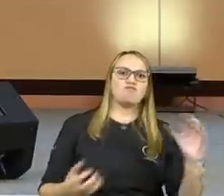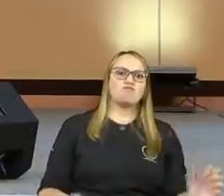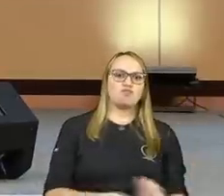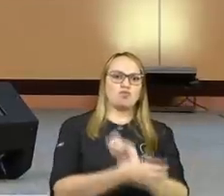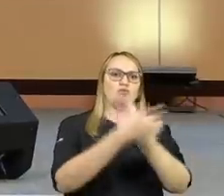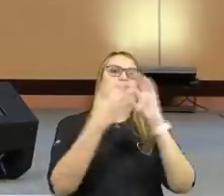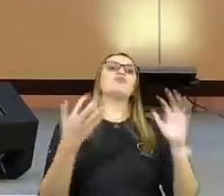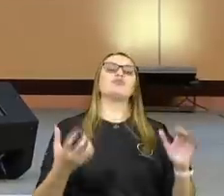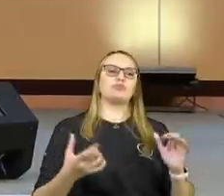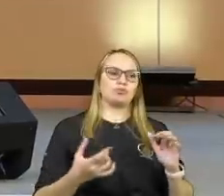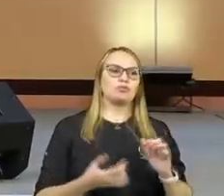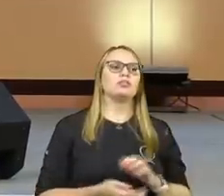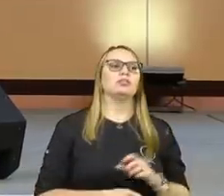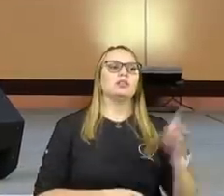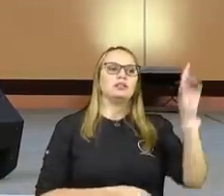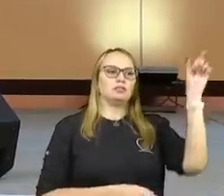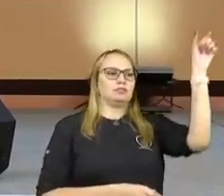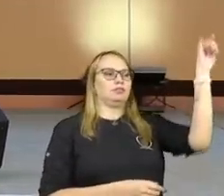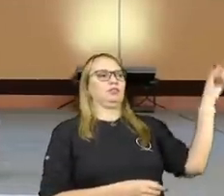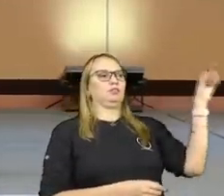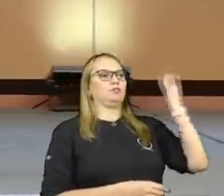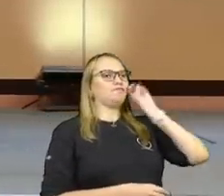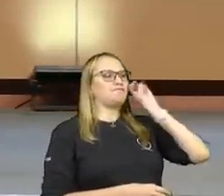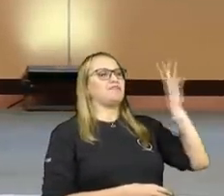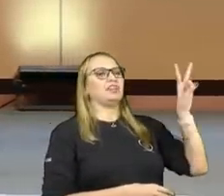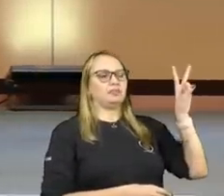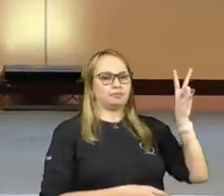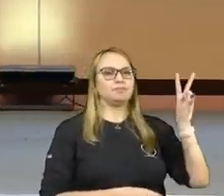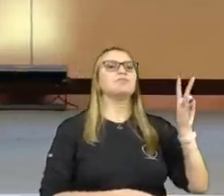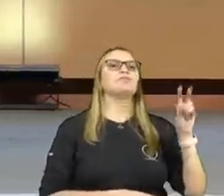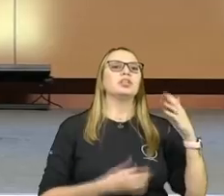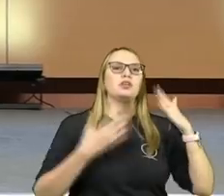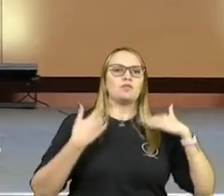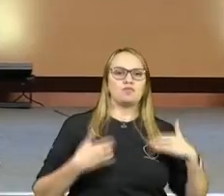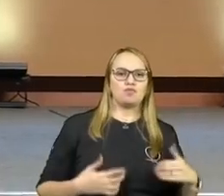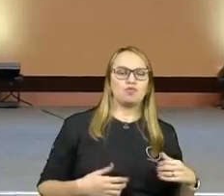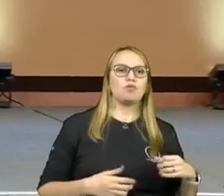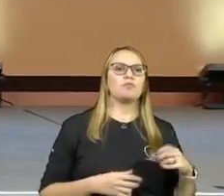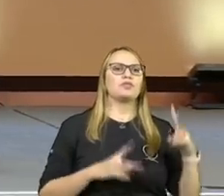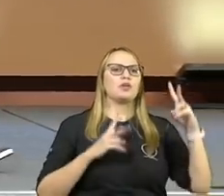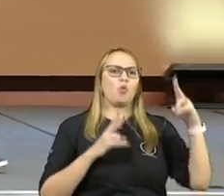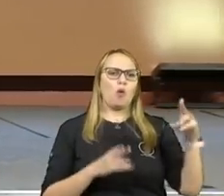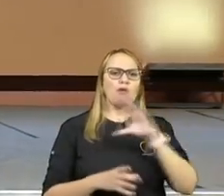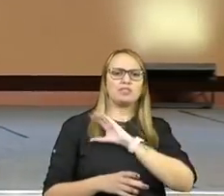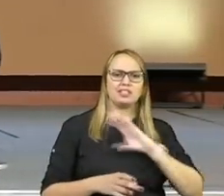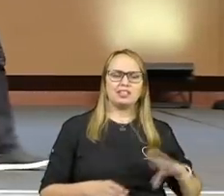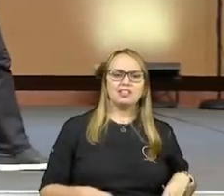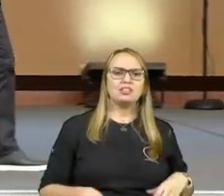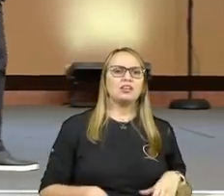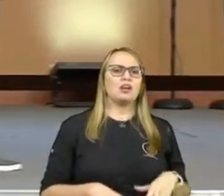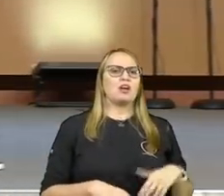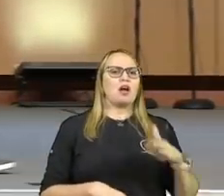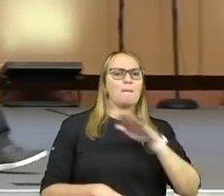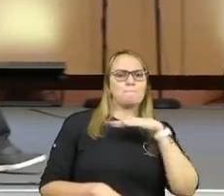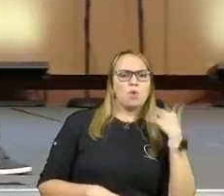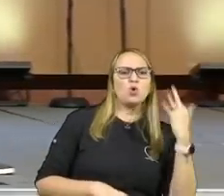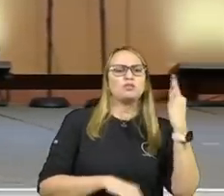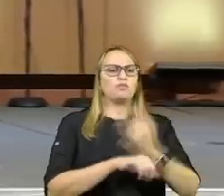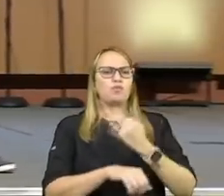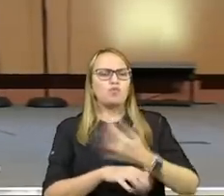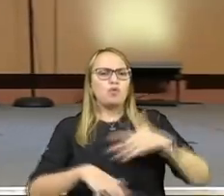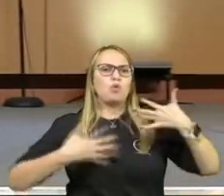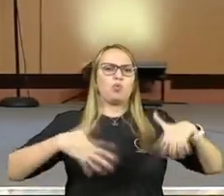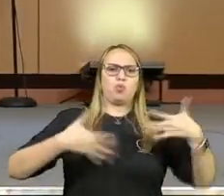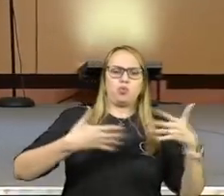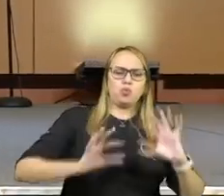o veremos. Você vai ter um corpo semelhante ao corpo de Cristo, onde a morte, a dor, o sofrimento não vai poder mais